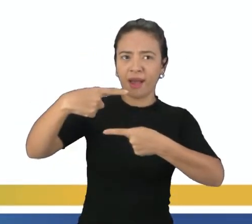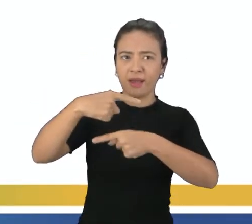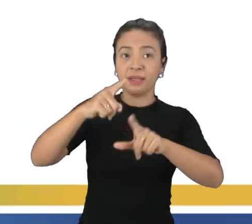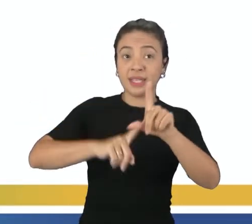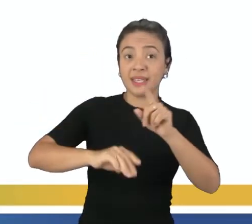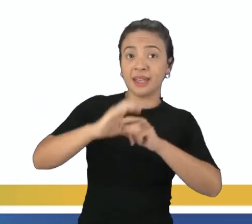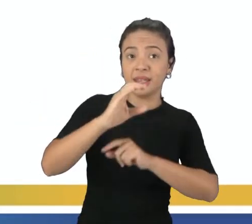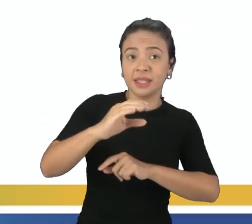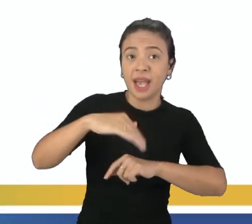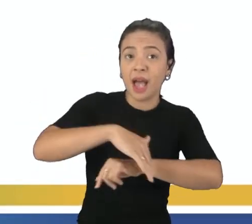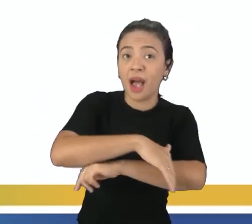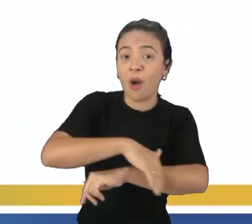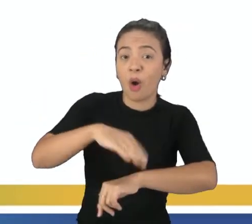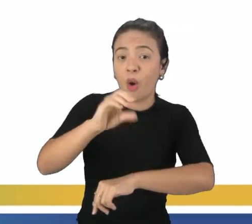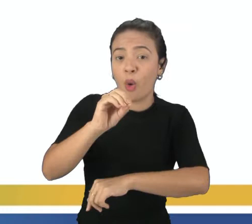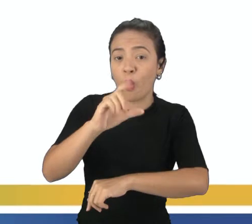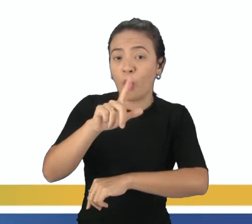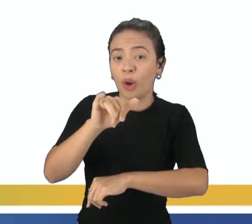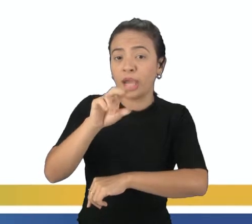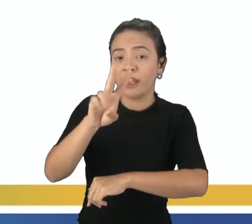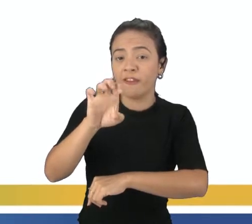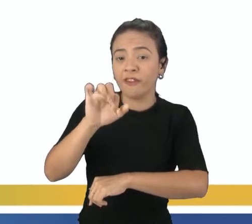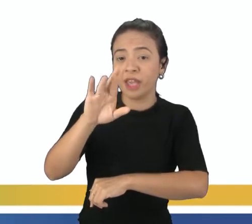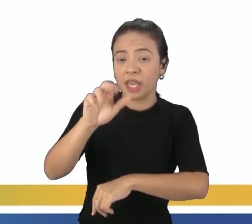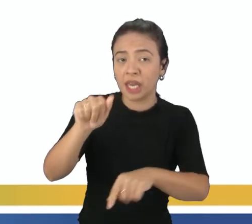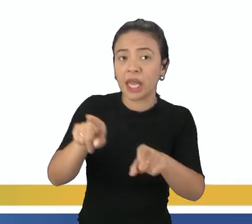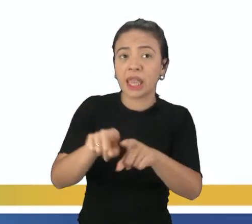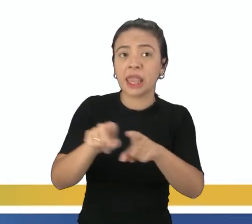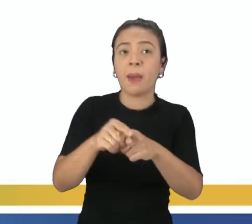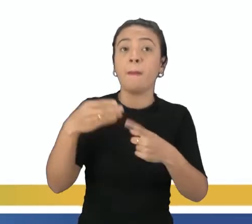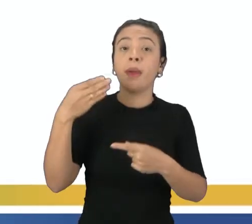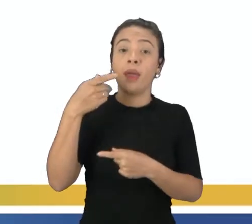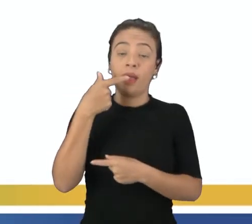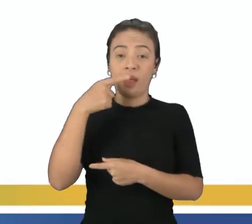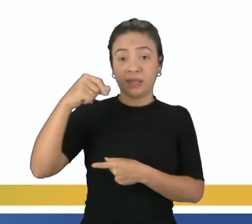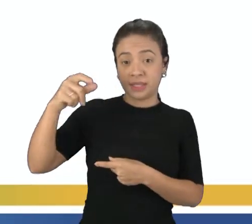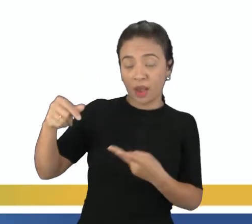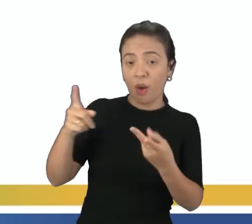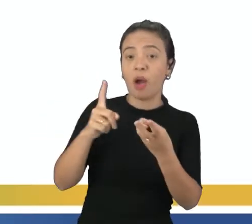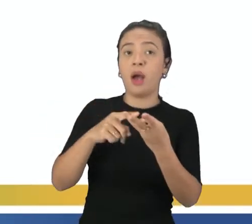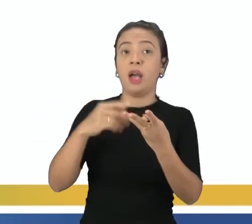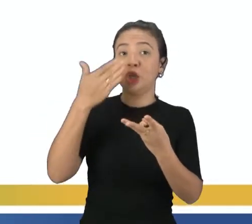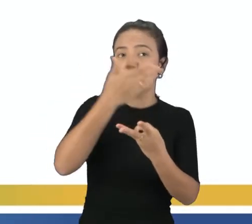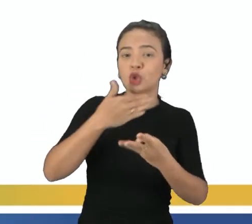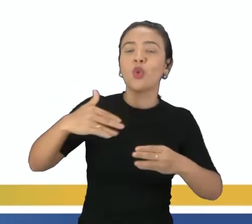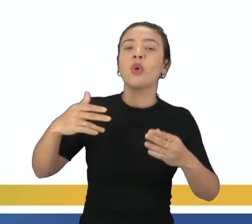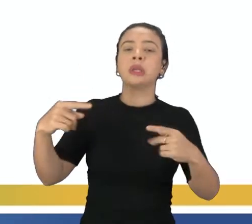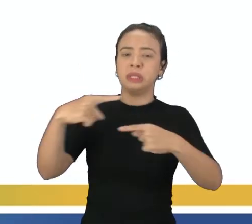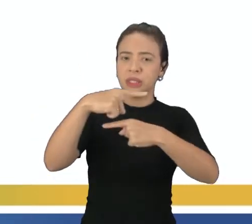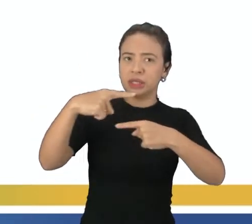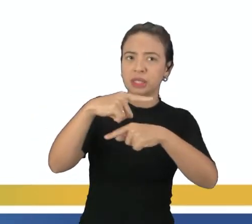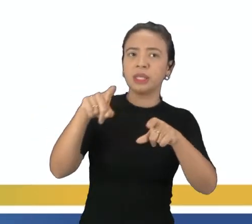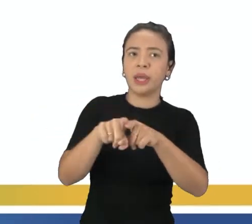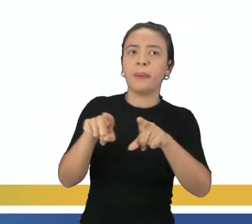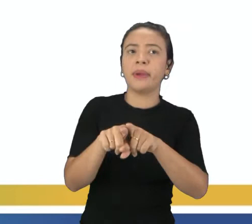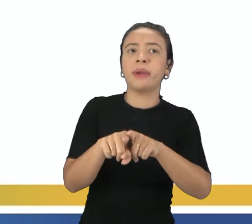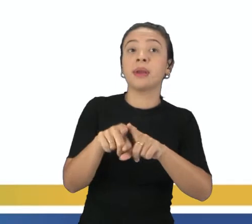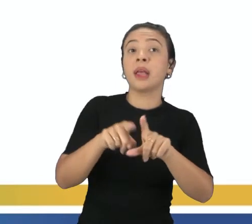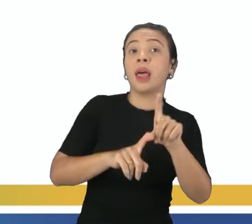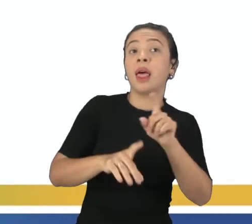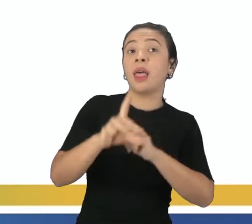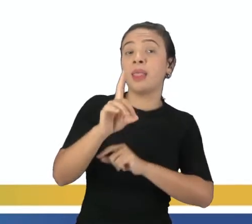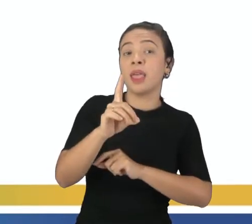As ruas das Oliveiras, Salgada e Doce são paralelas entre si? Ou letra D. As